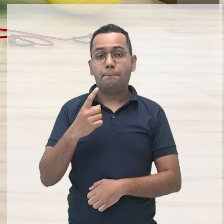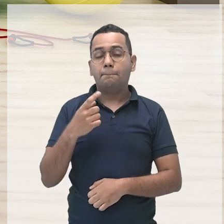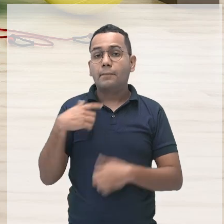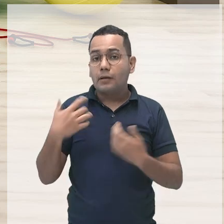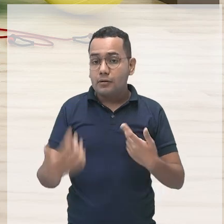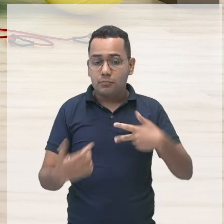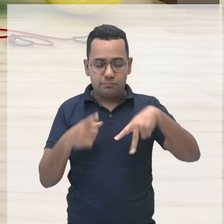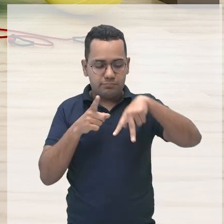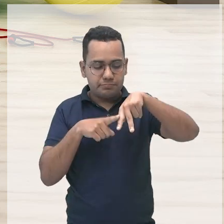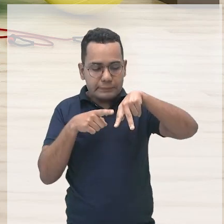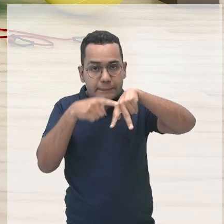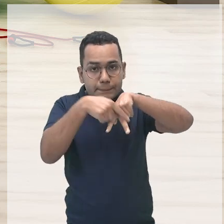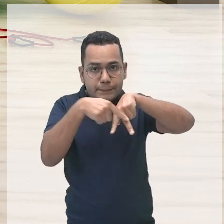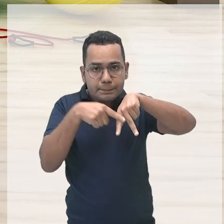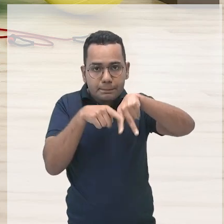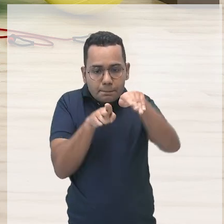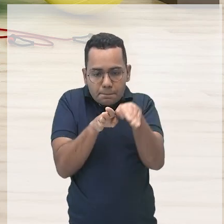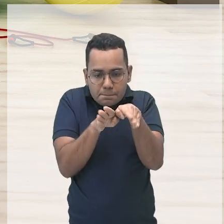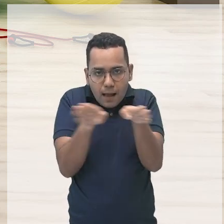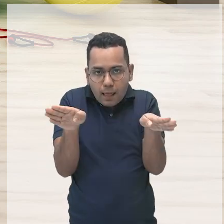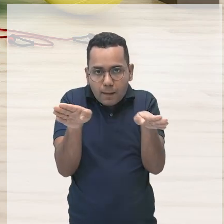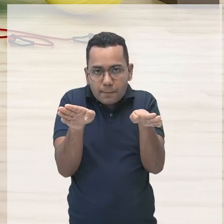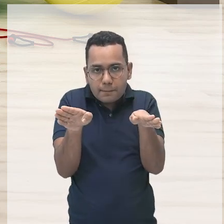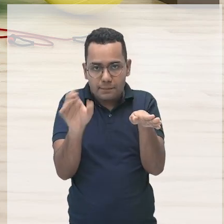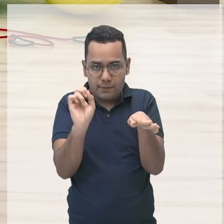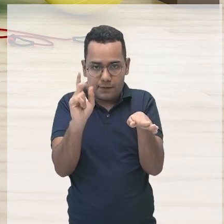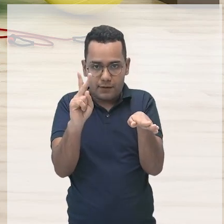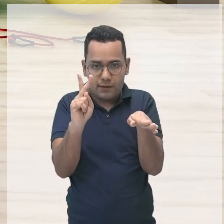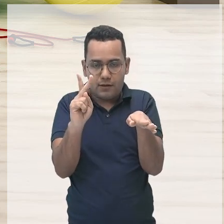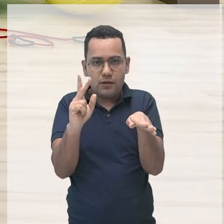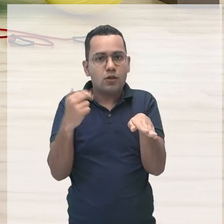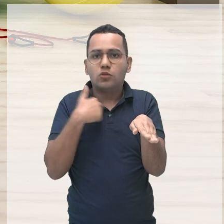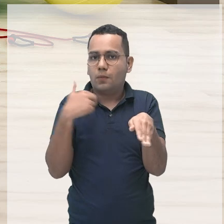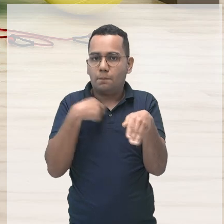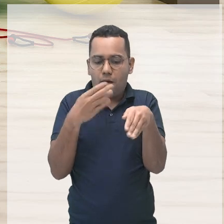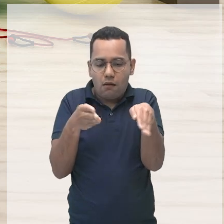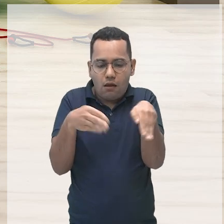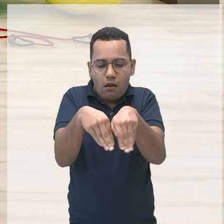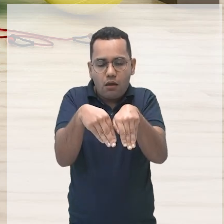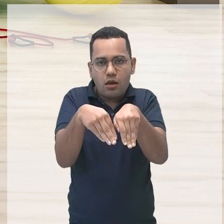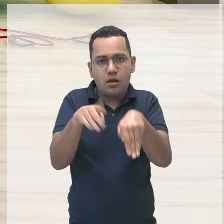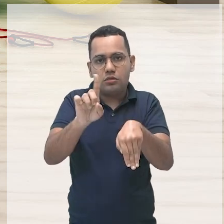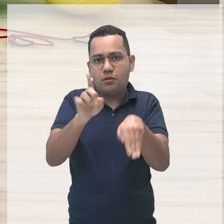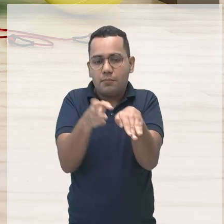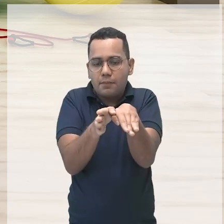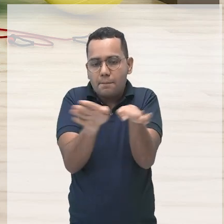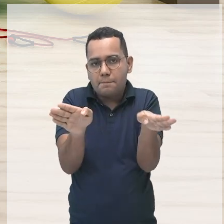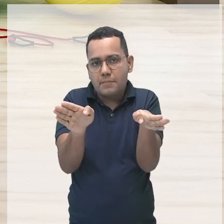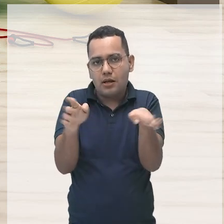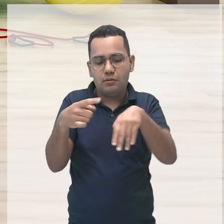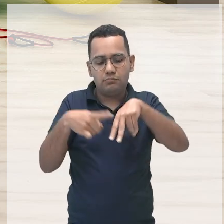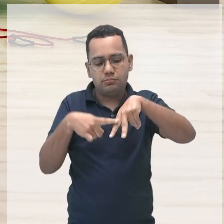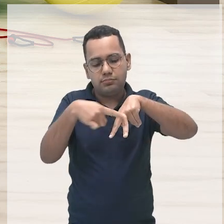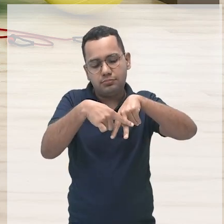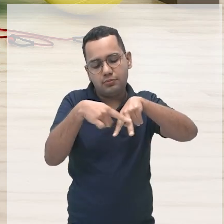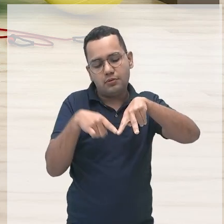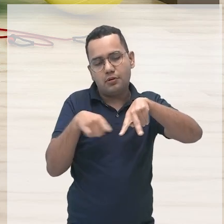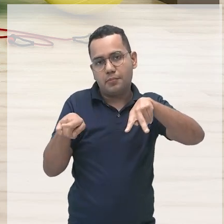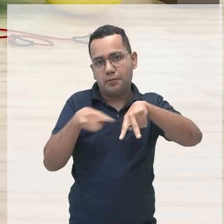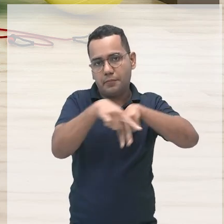para a lateral, tá bom? Não pode estar para dentro, tá? E aí eu faço o movimento, vamos lá.